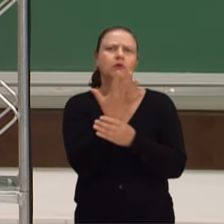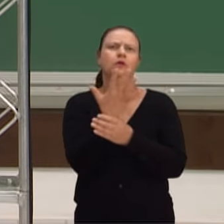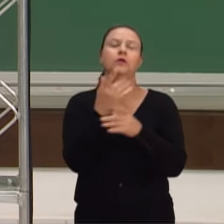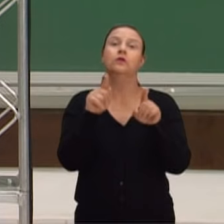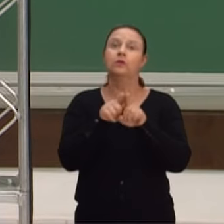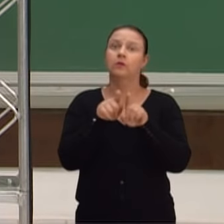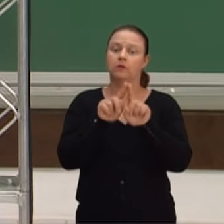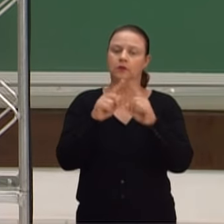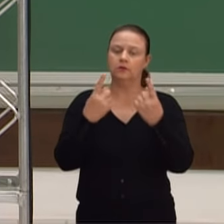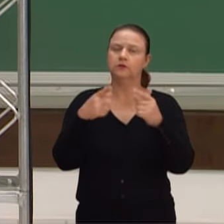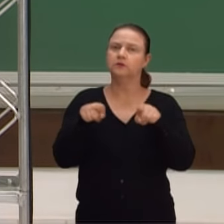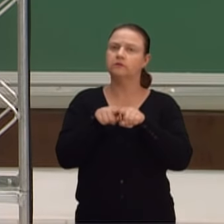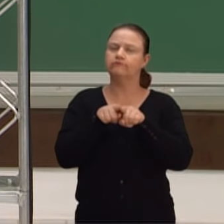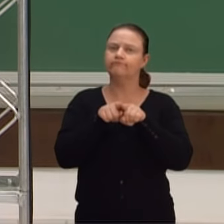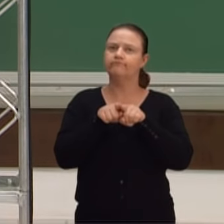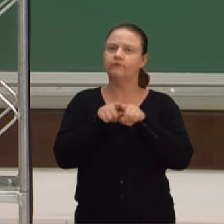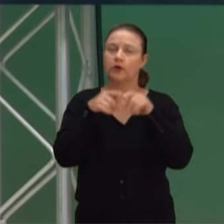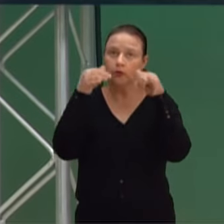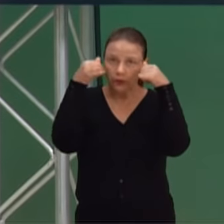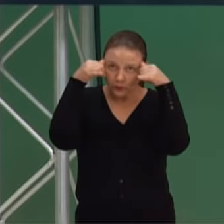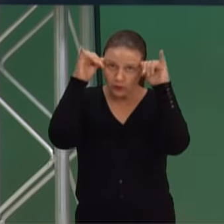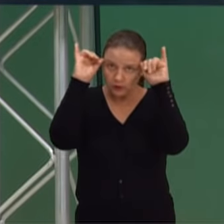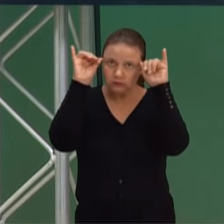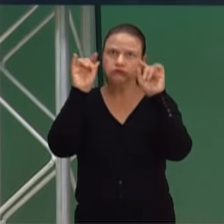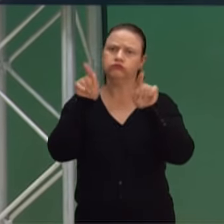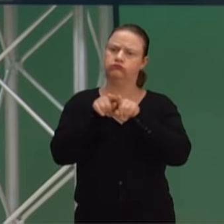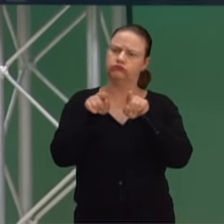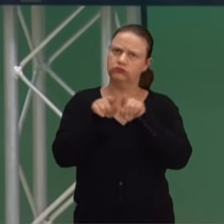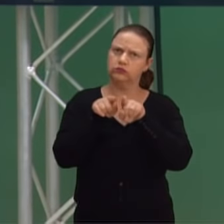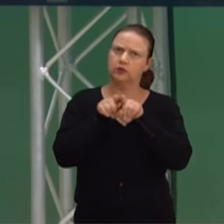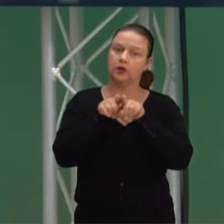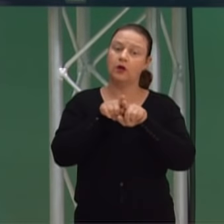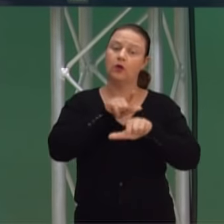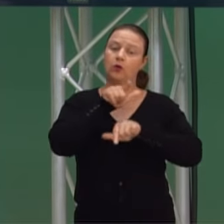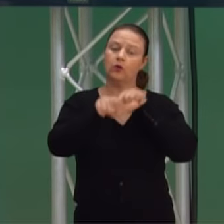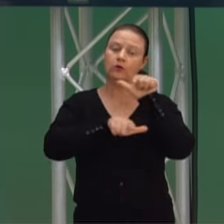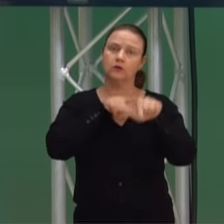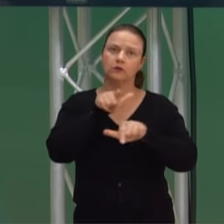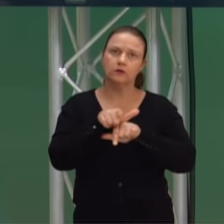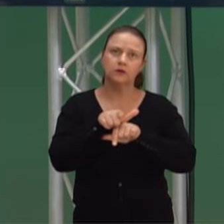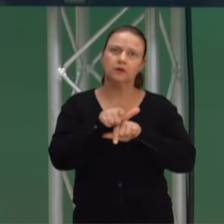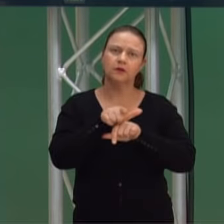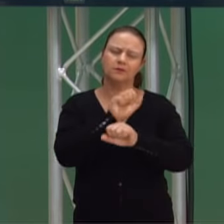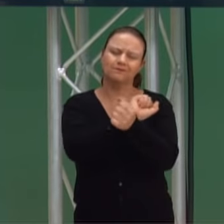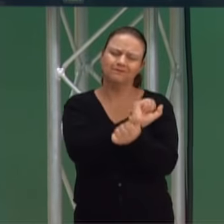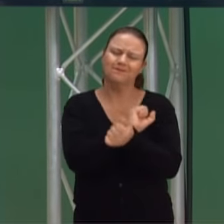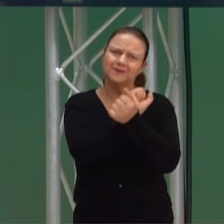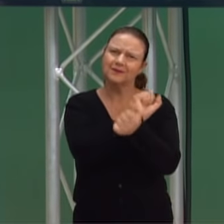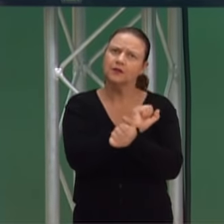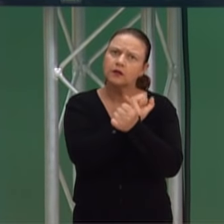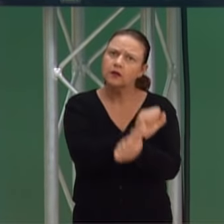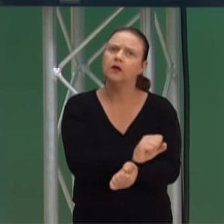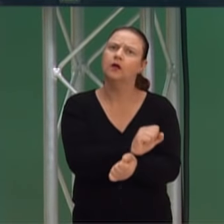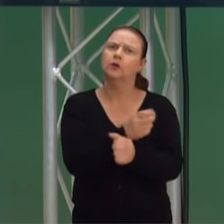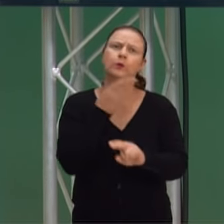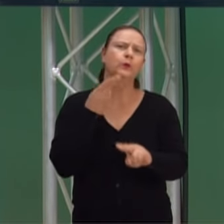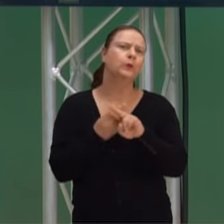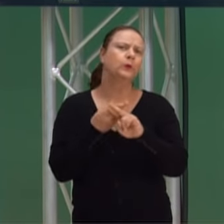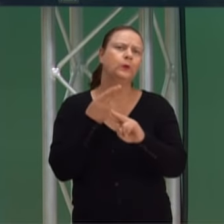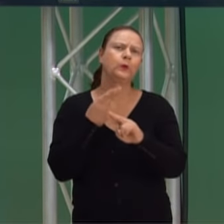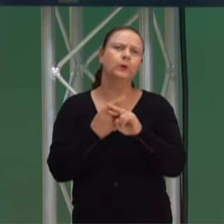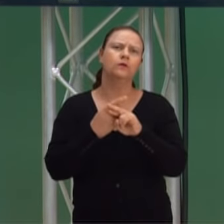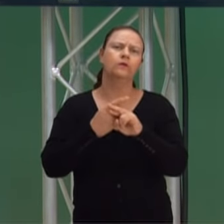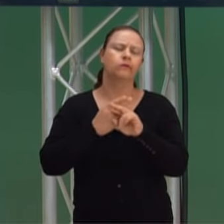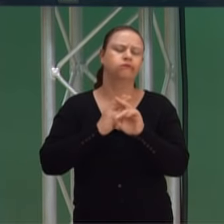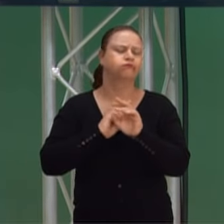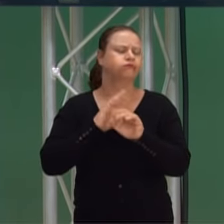junto com a cana-de-açúcar. E ainda, o trabalho escravo foi largamente utilizado, muito utilizado.